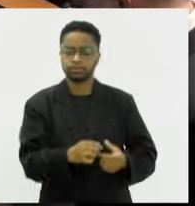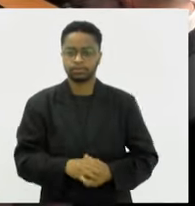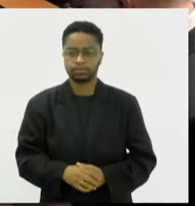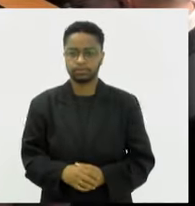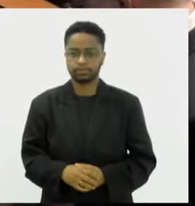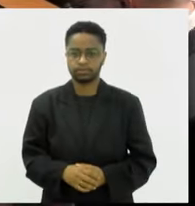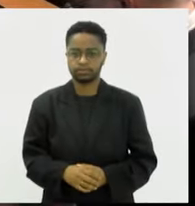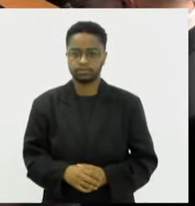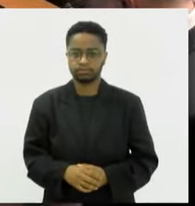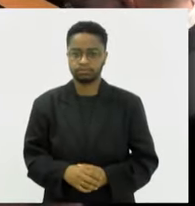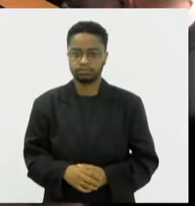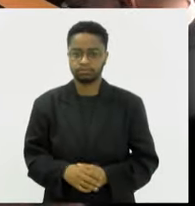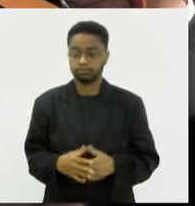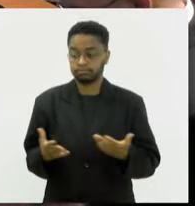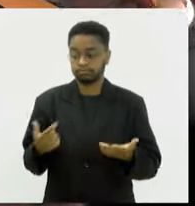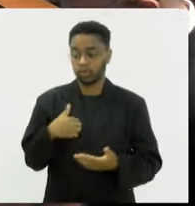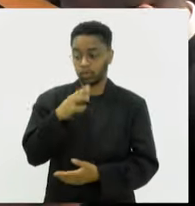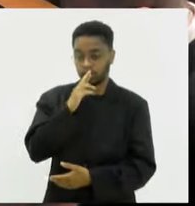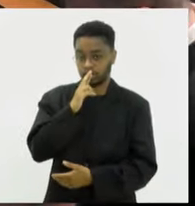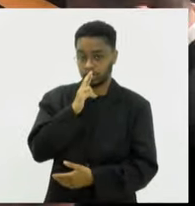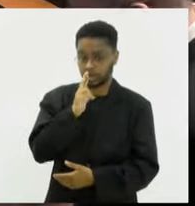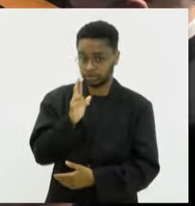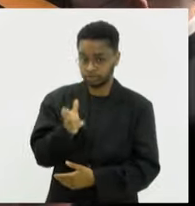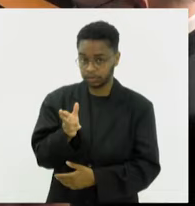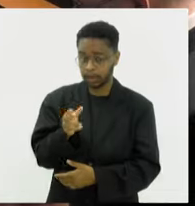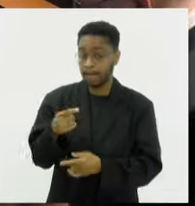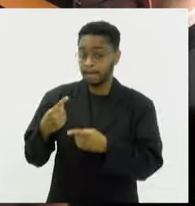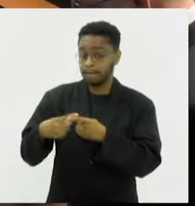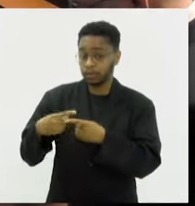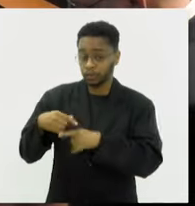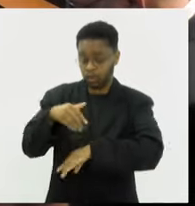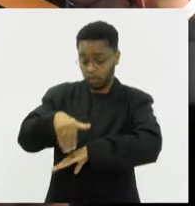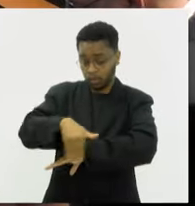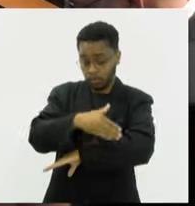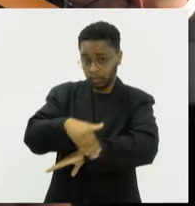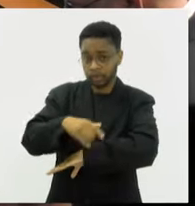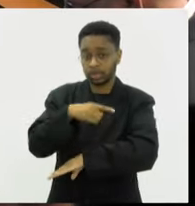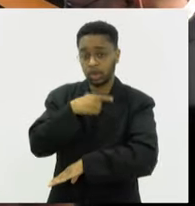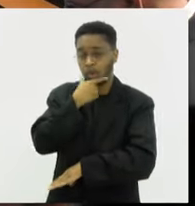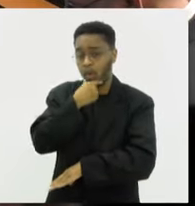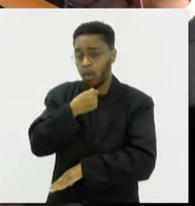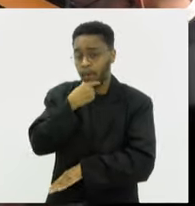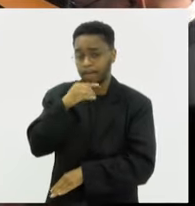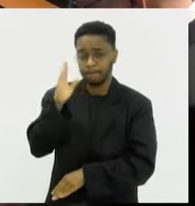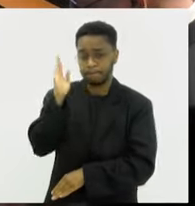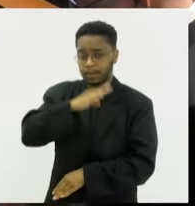Eu simplesmente respondo: porque na rua está cheio de homens muito mal.